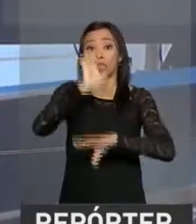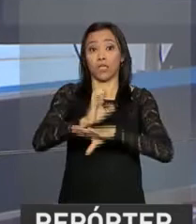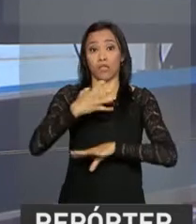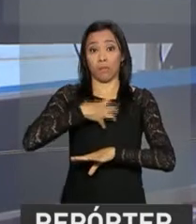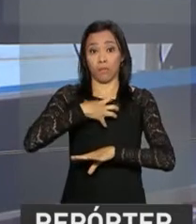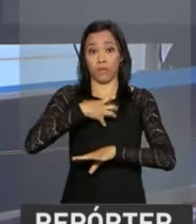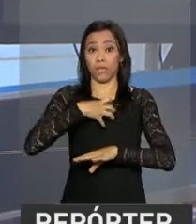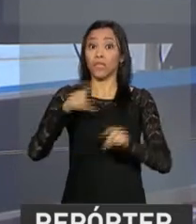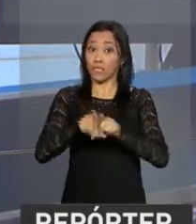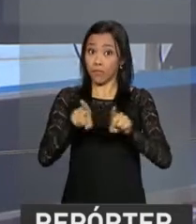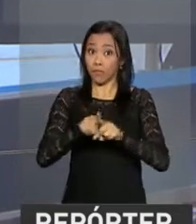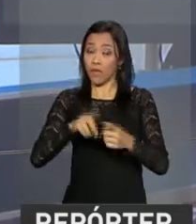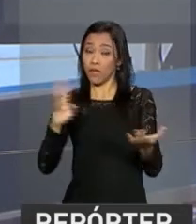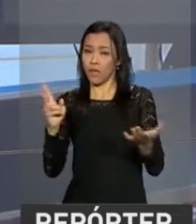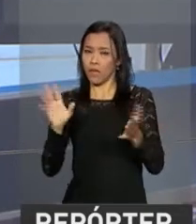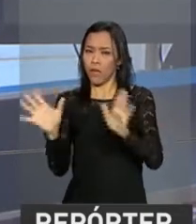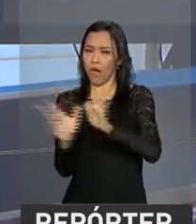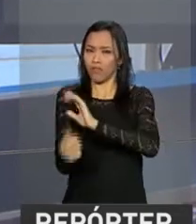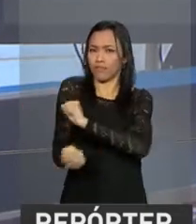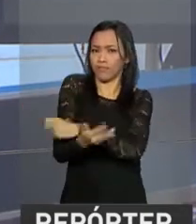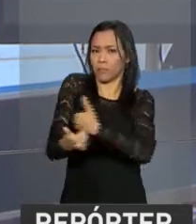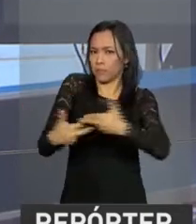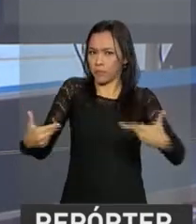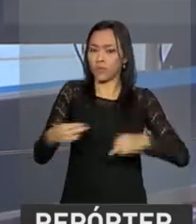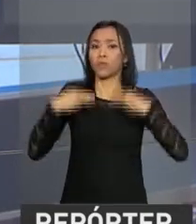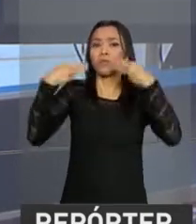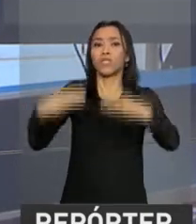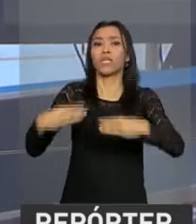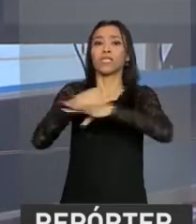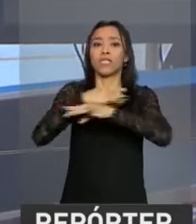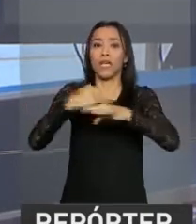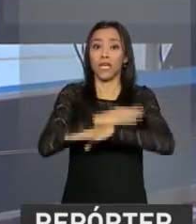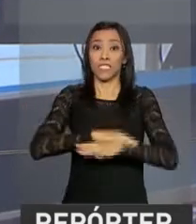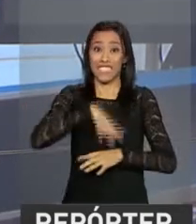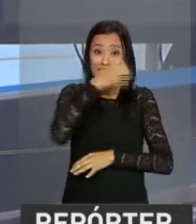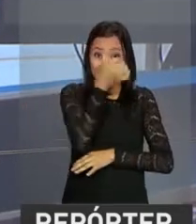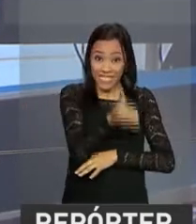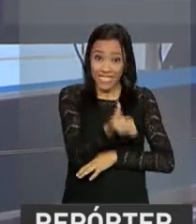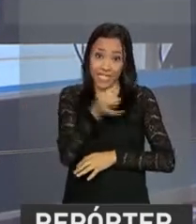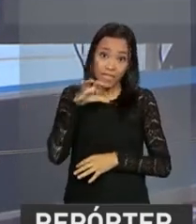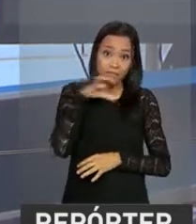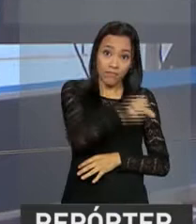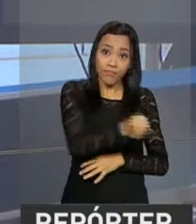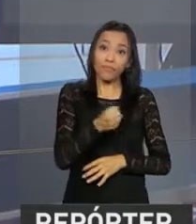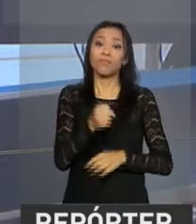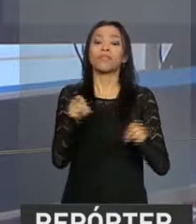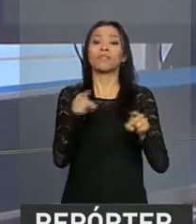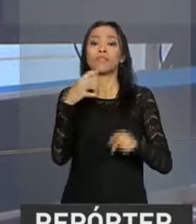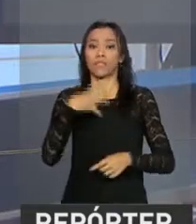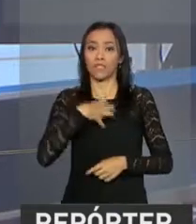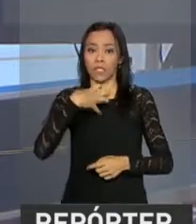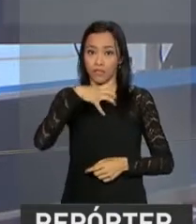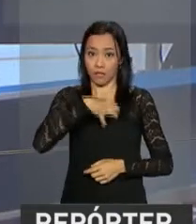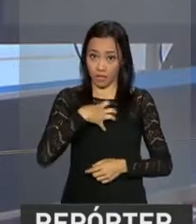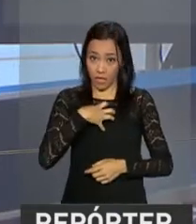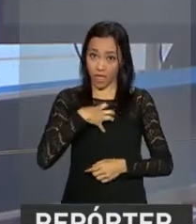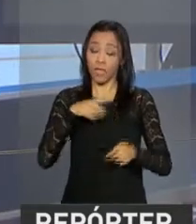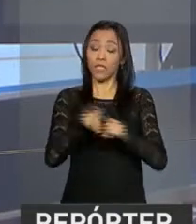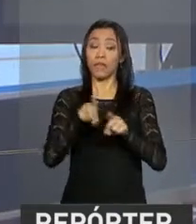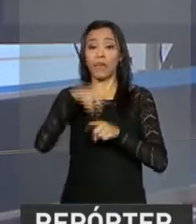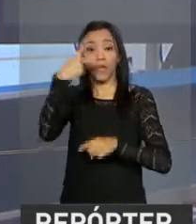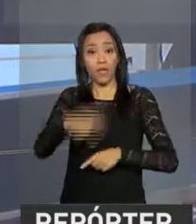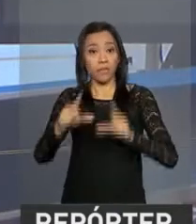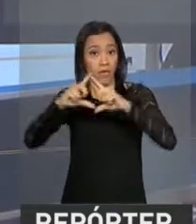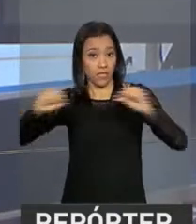ministério das cidades os agentes cumprem 16 mandados de busca e apreensão na bahia e no distrito federal em nota divulgada há pouco o ministério